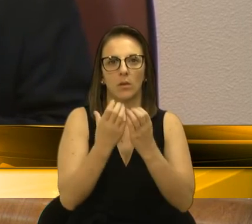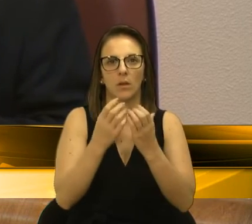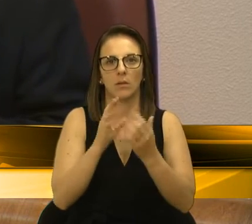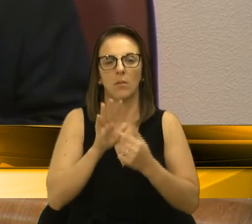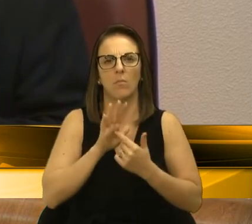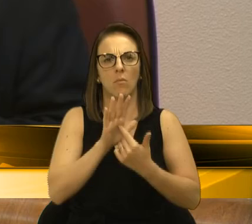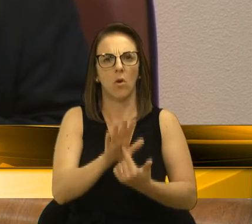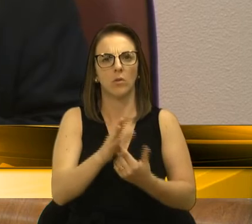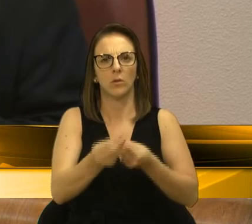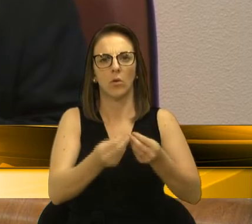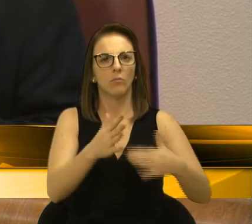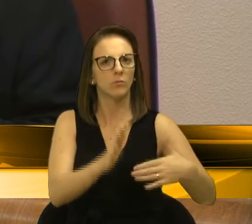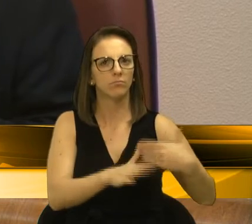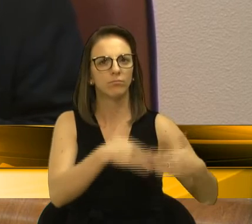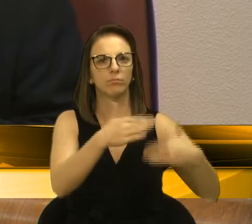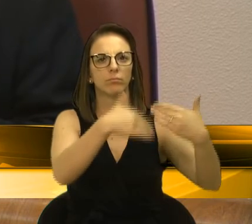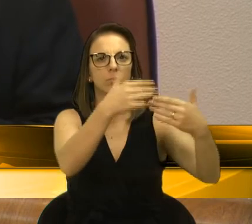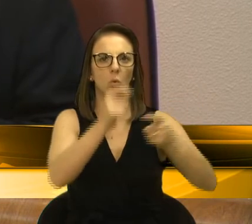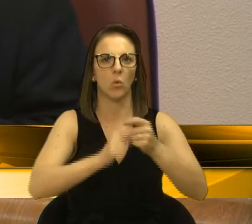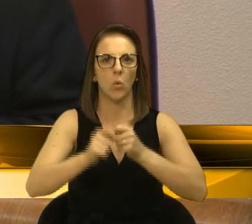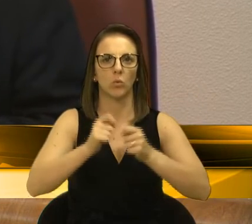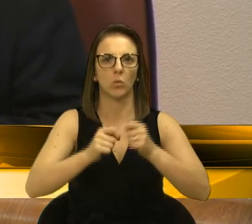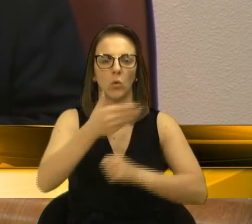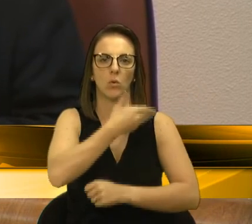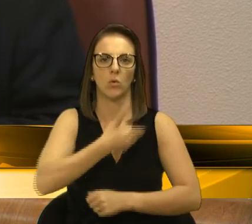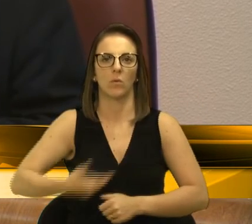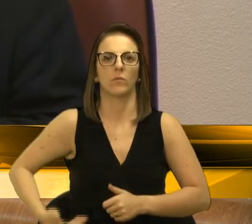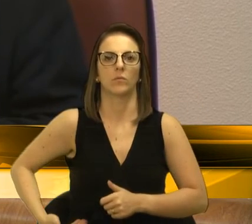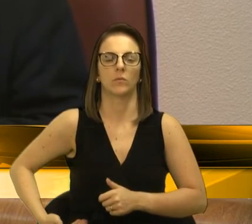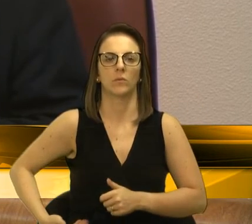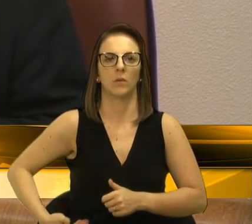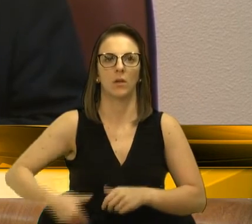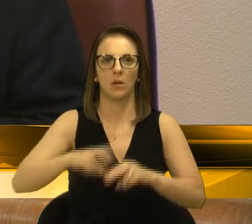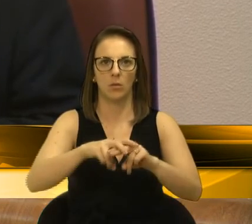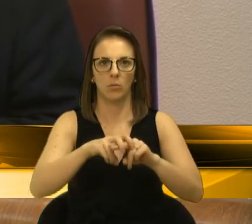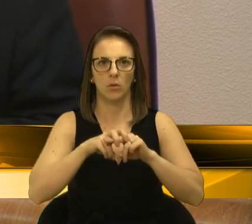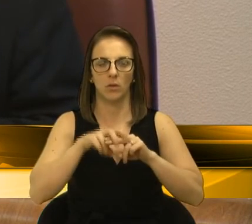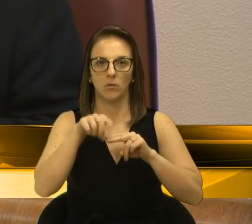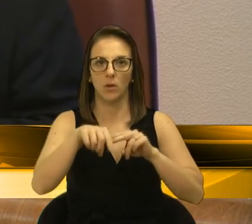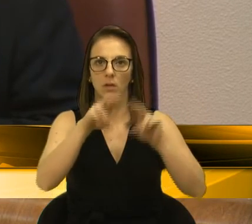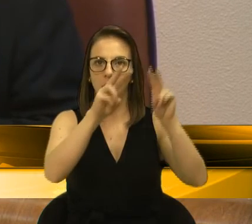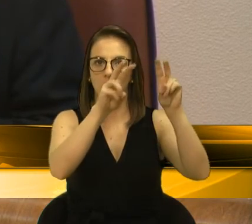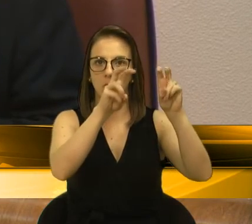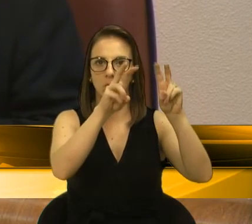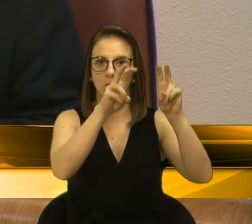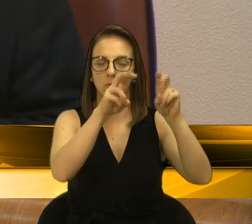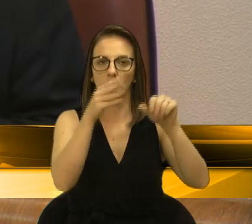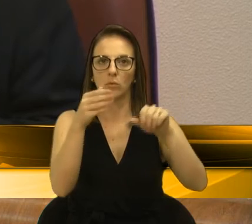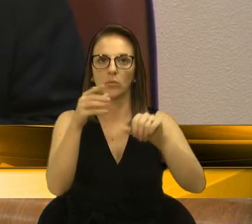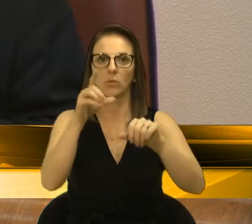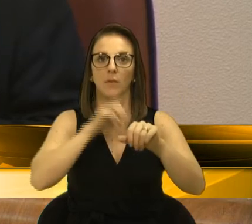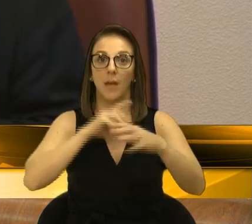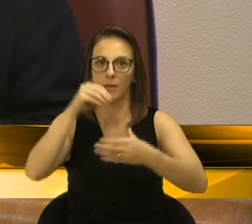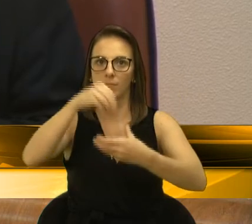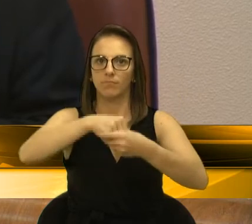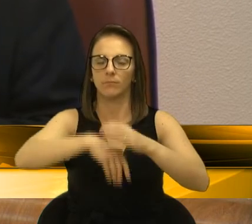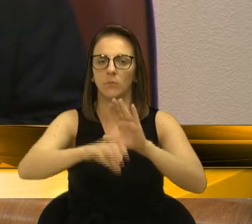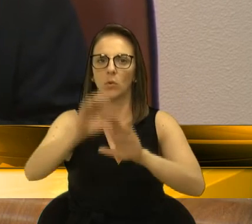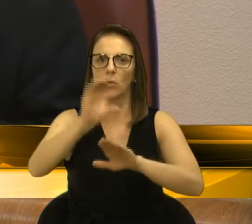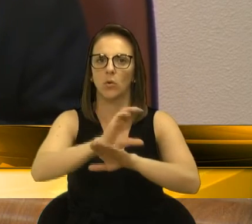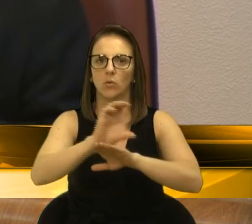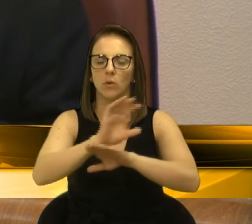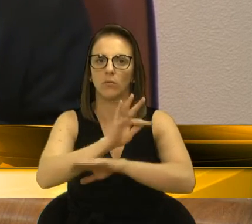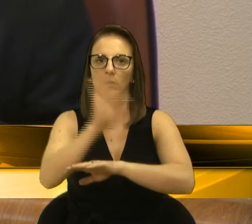avanço nas formas de controle governamental. O tema foi contemplado na Constituição Federal de 1988,